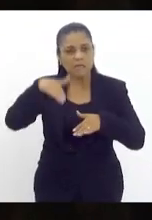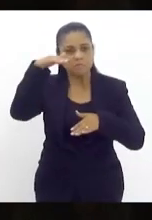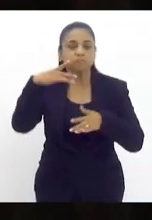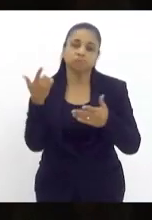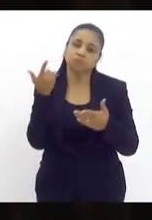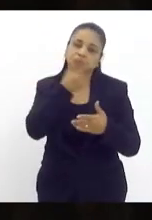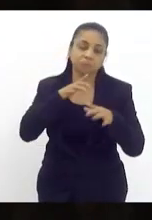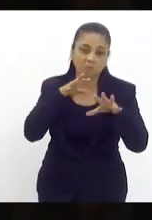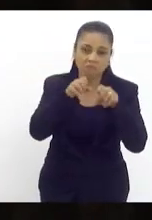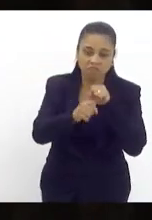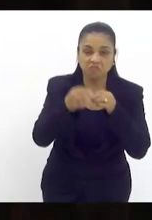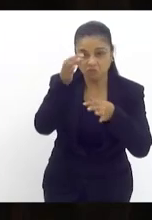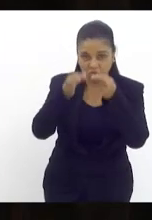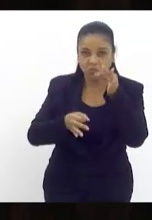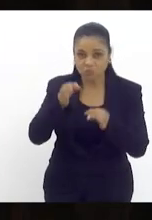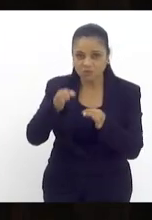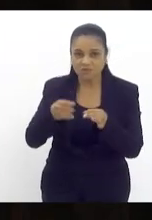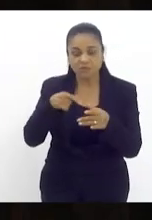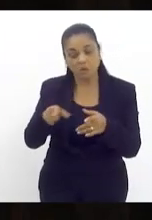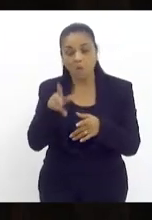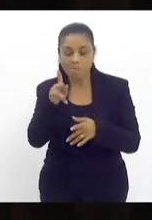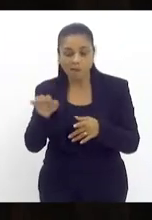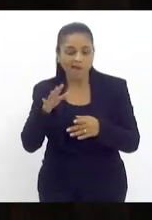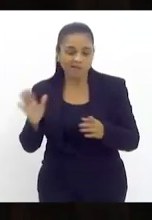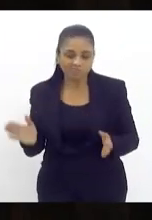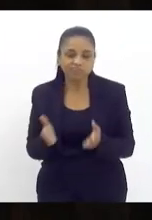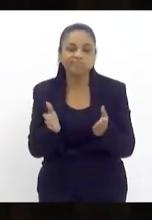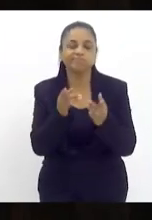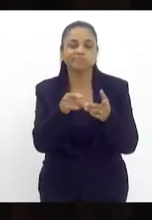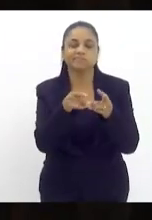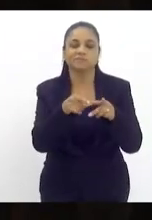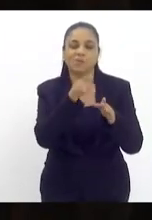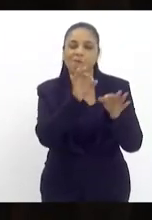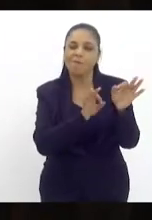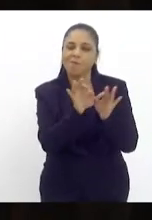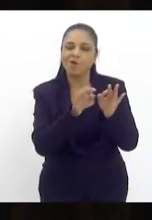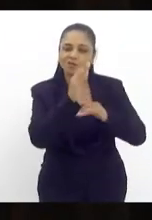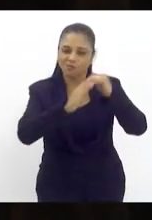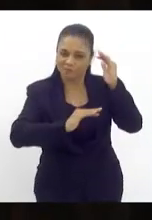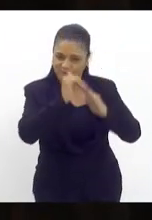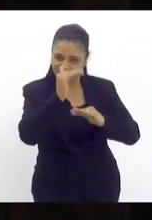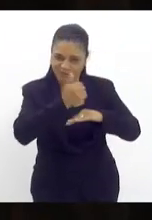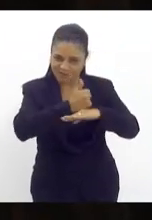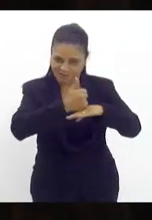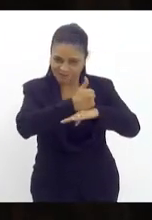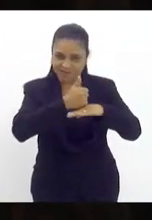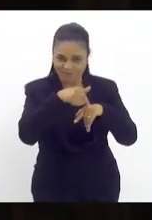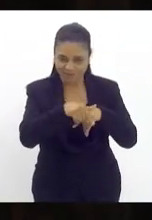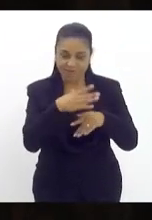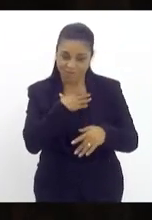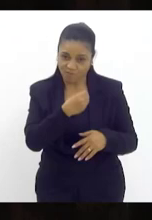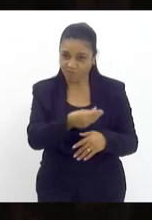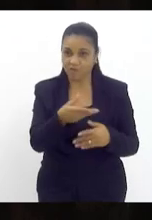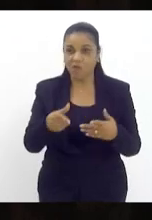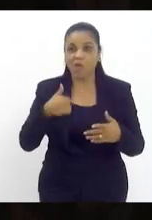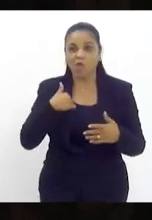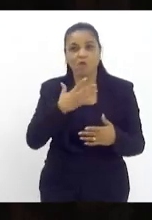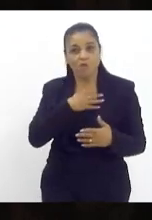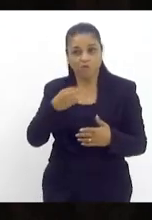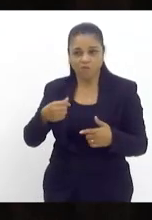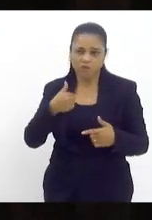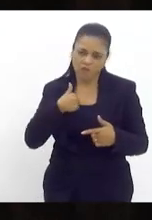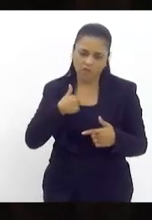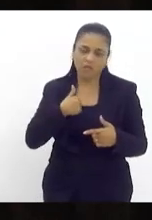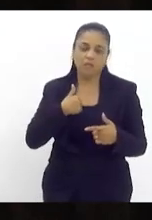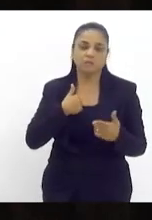pai se empenhe, né, no projeto profissional do filho. O Márcio falou que eu sou filha do Ives Ganda, não mereço